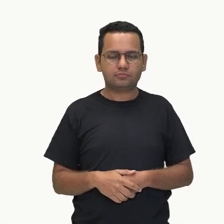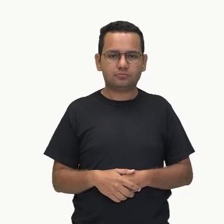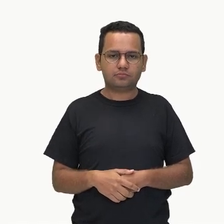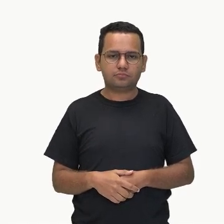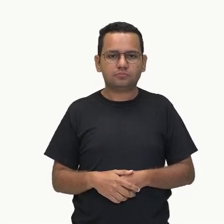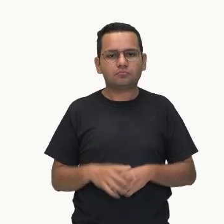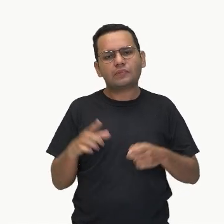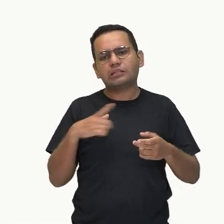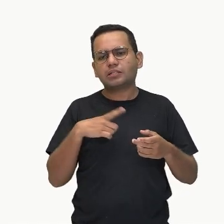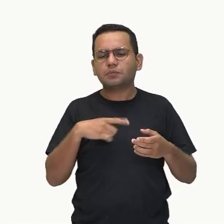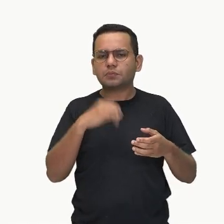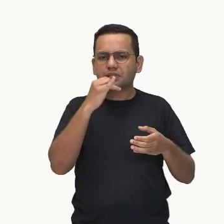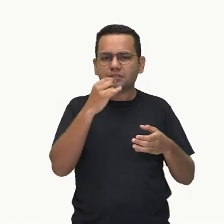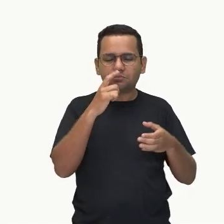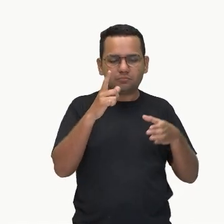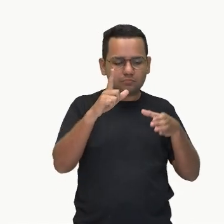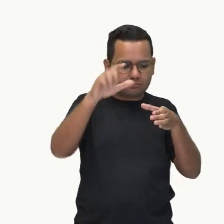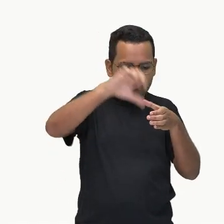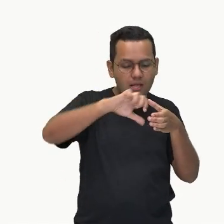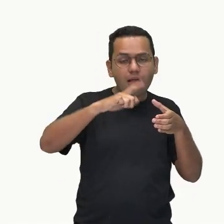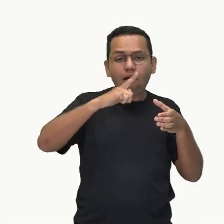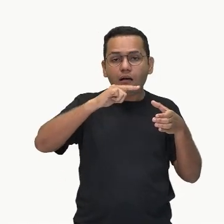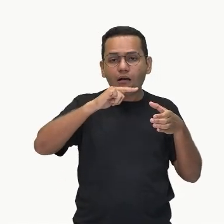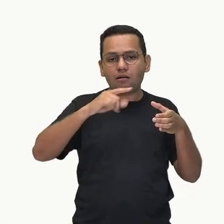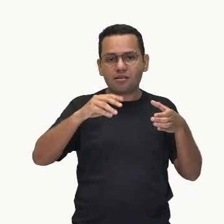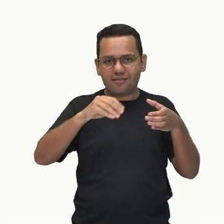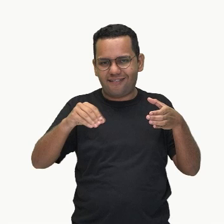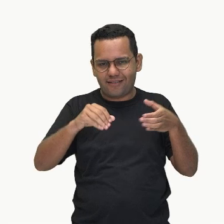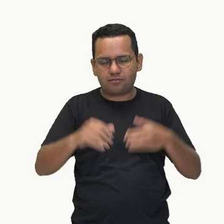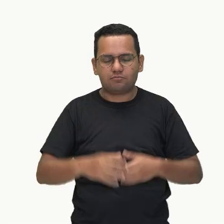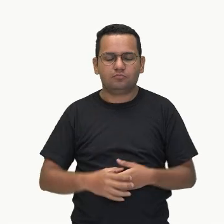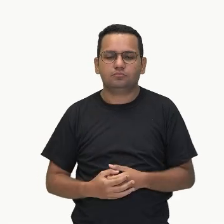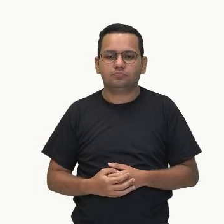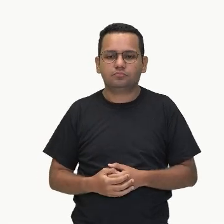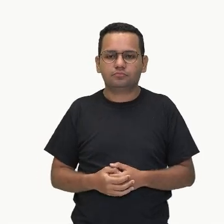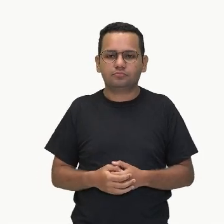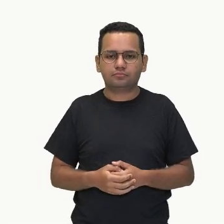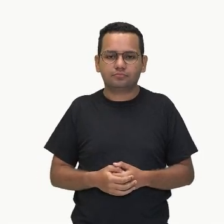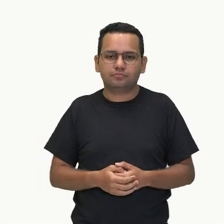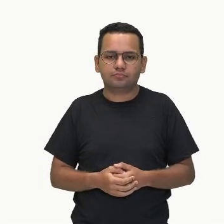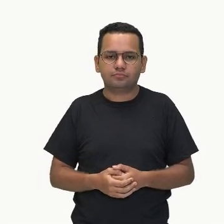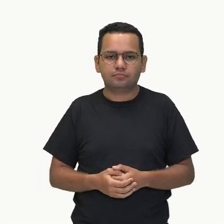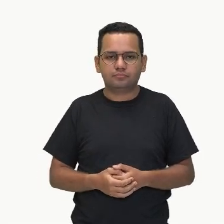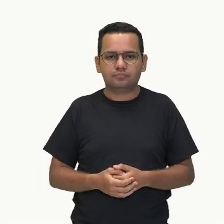e areia, vamos dizer que é areia. E aí, essa mistura ao longo do tempo, aqui